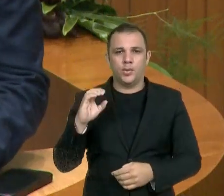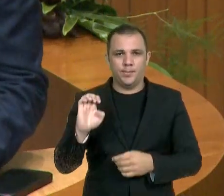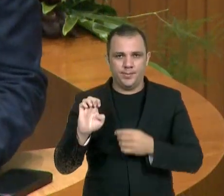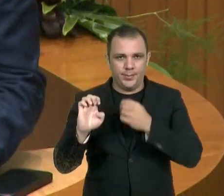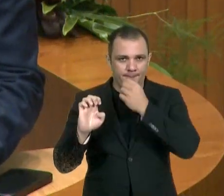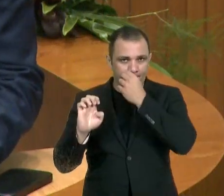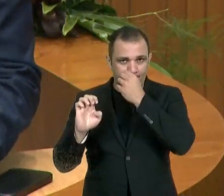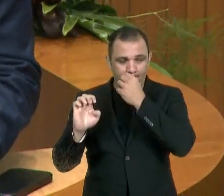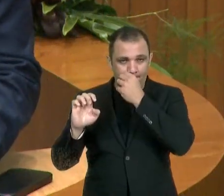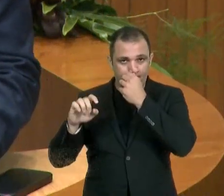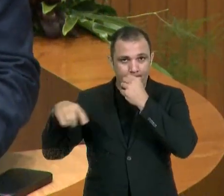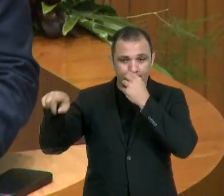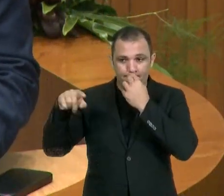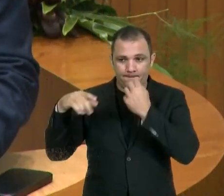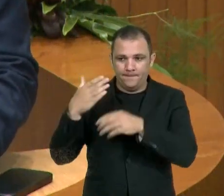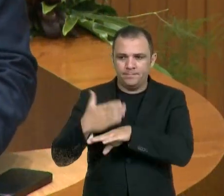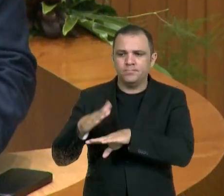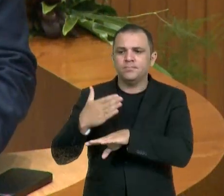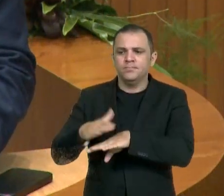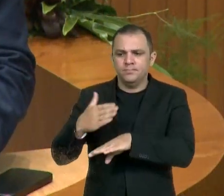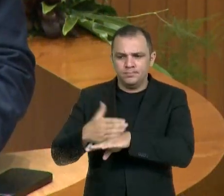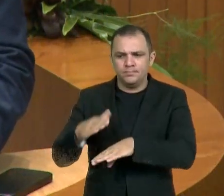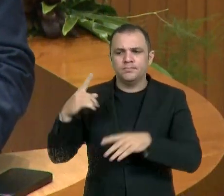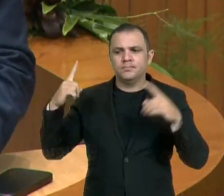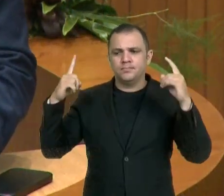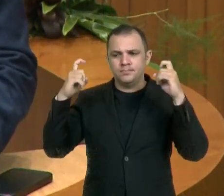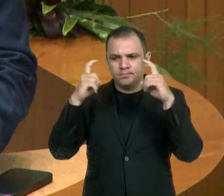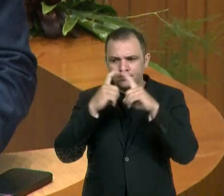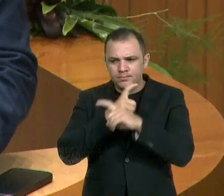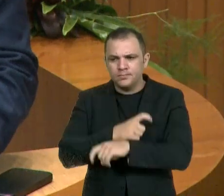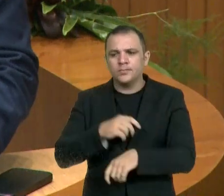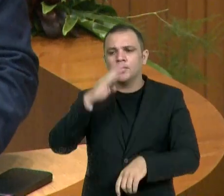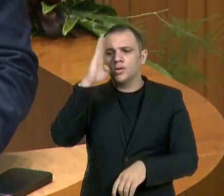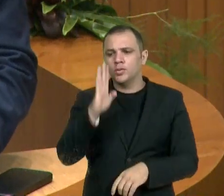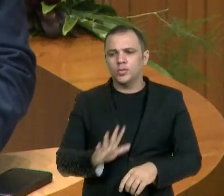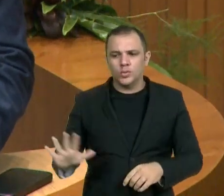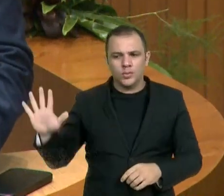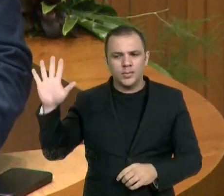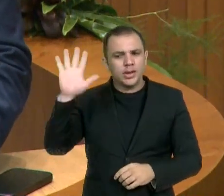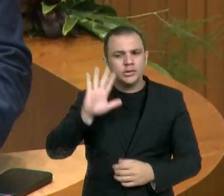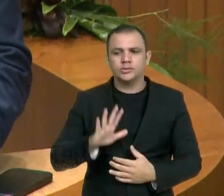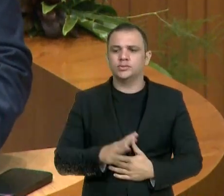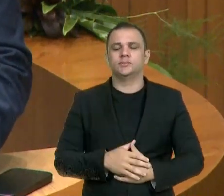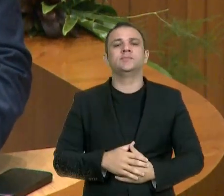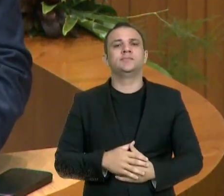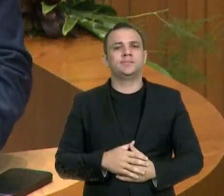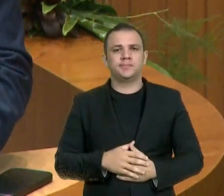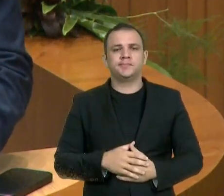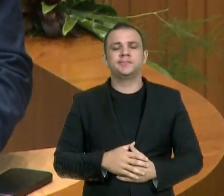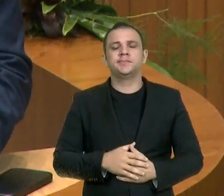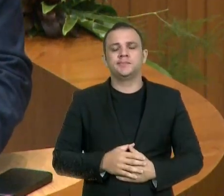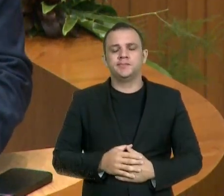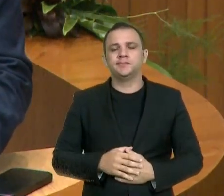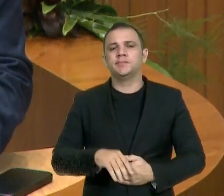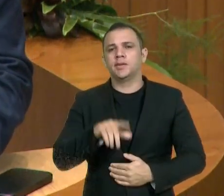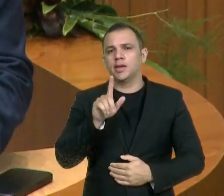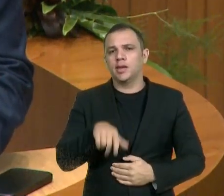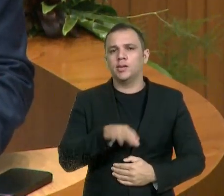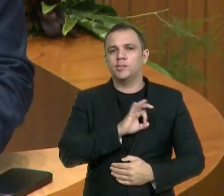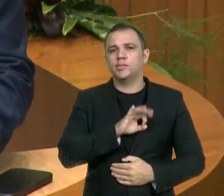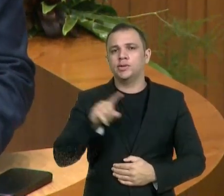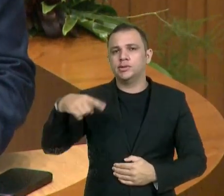passaram por treinos de grande dificuldade em todo o país, policiais esses que estão